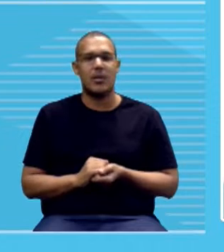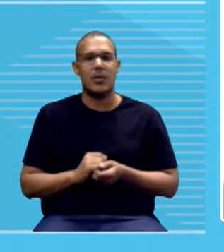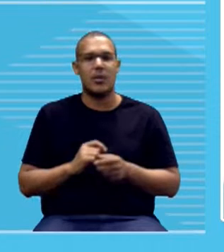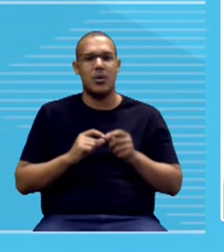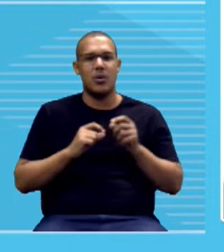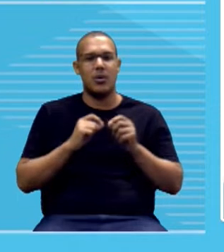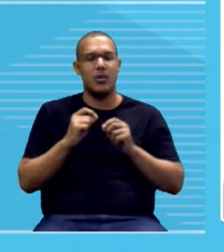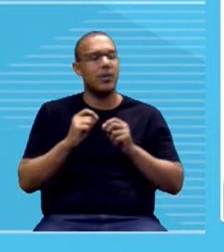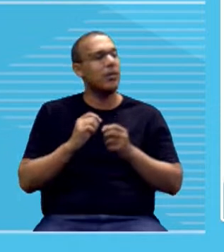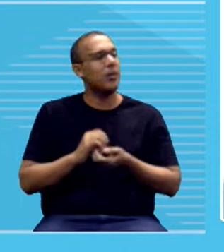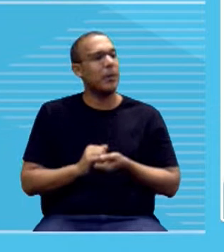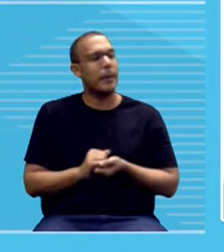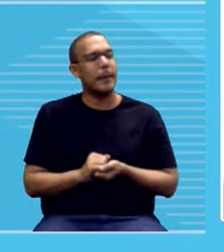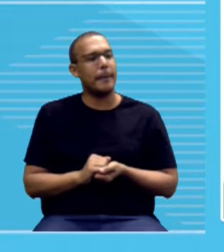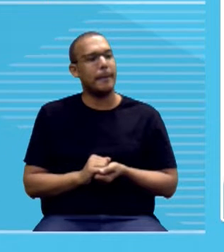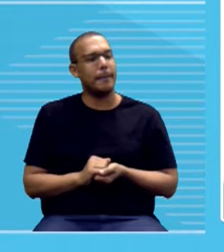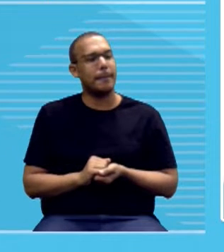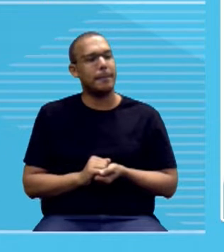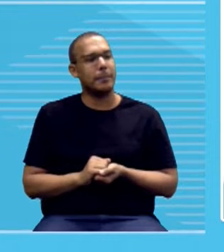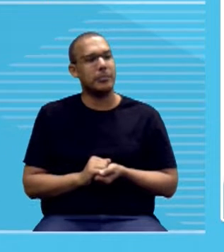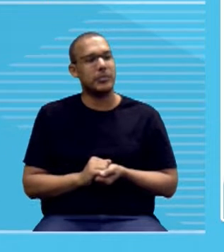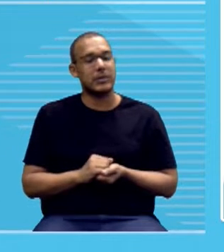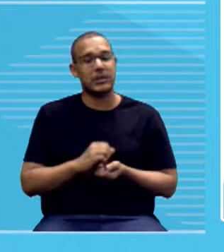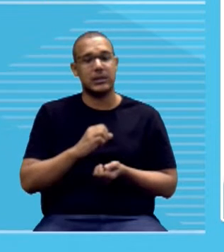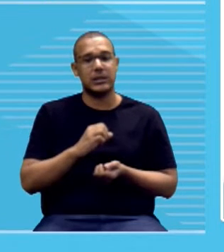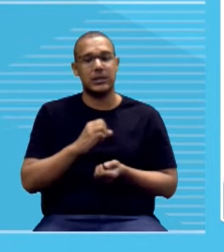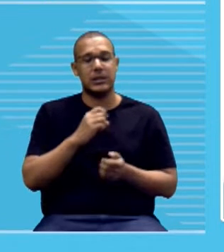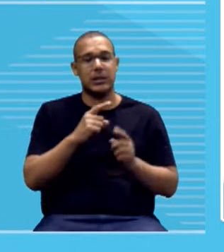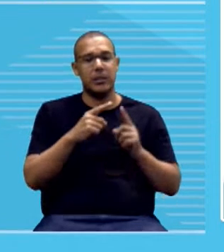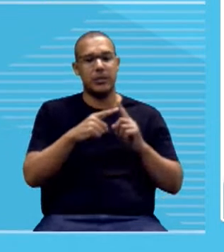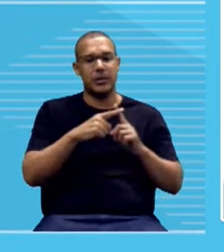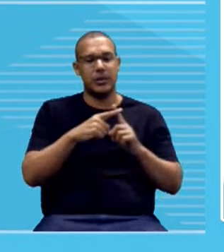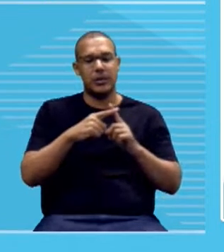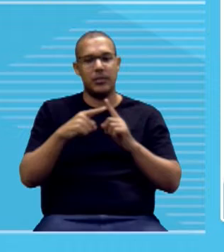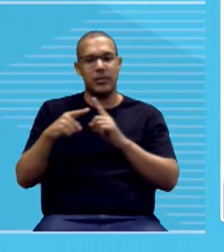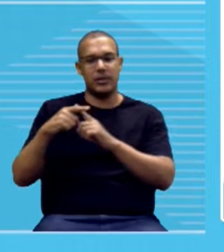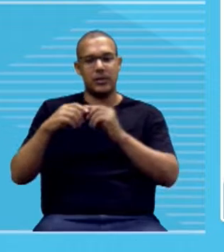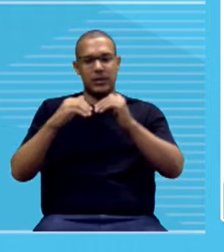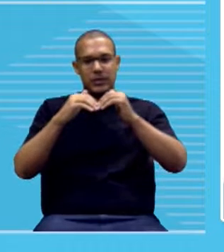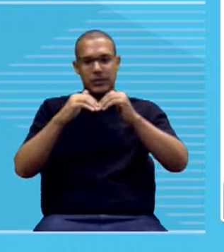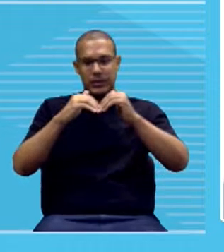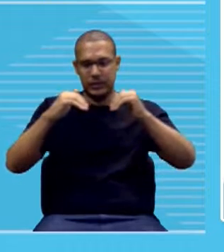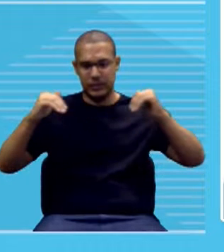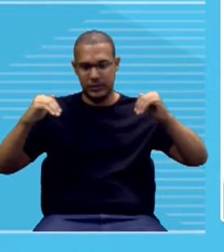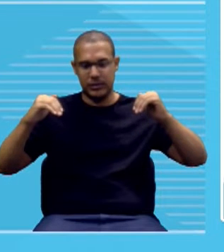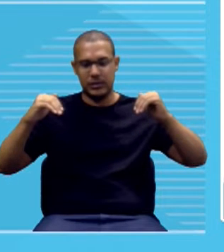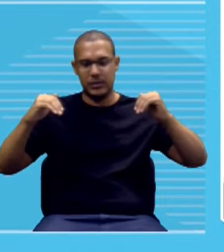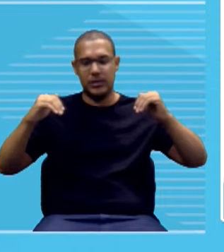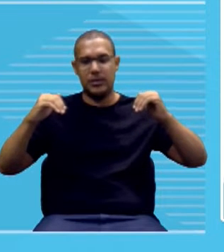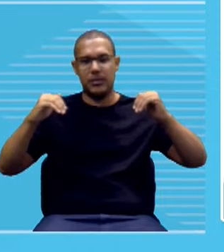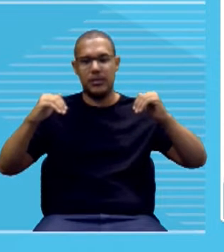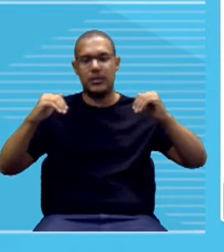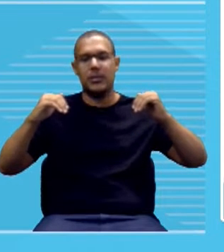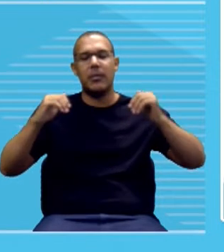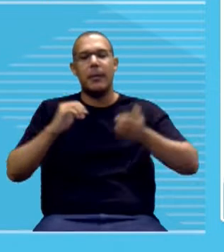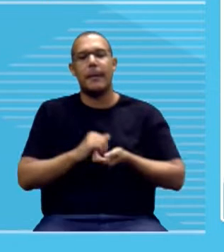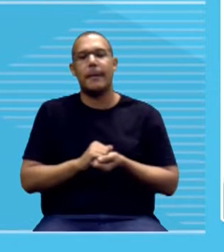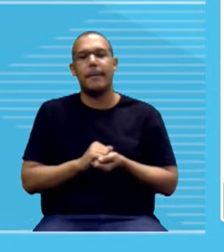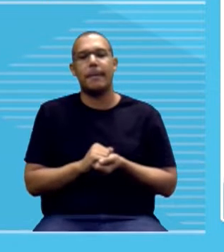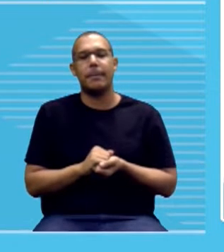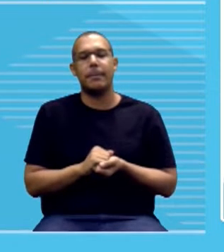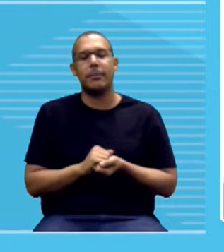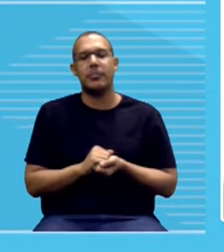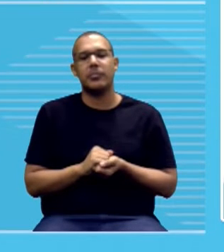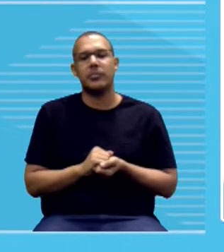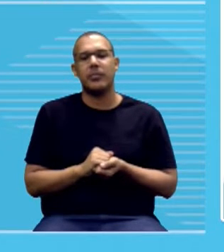Bohr era justamente isso. Se positivo com positivo se repelem, se duas partículas positivas se afastam,